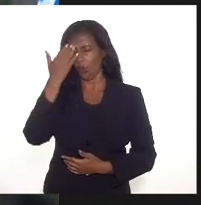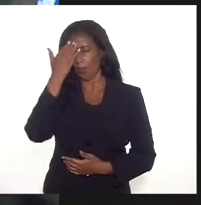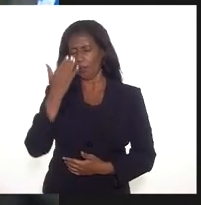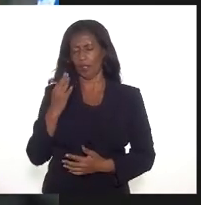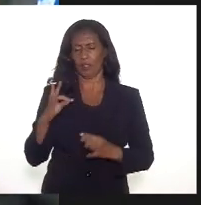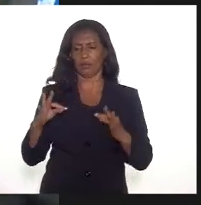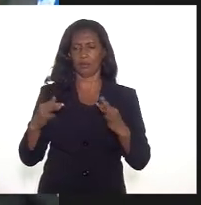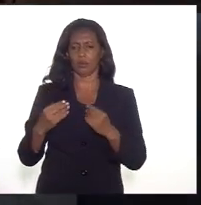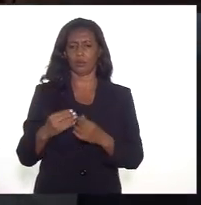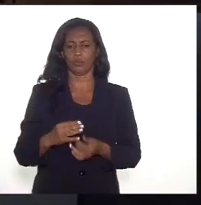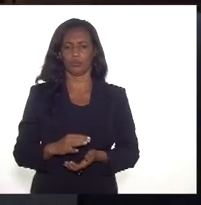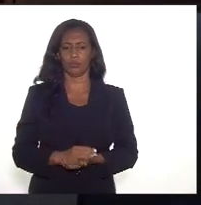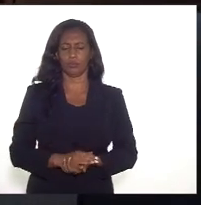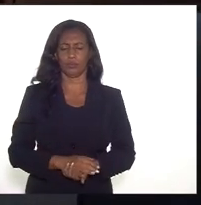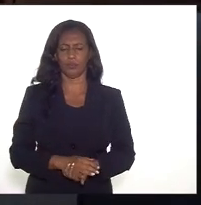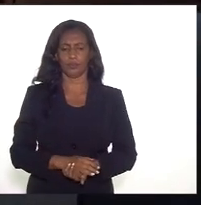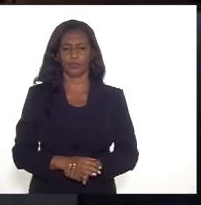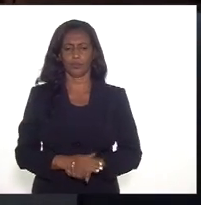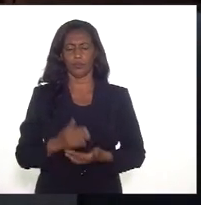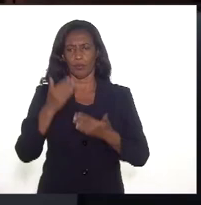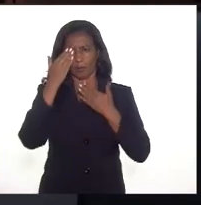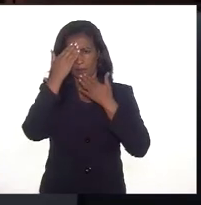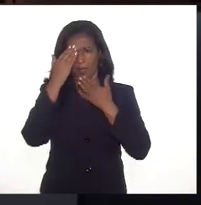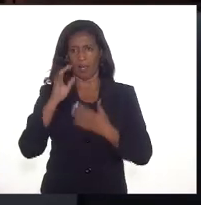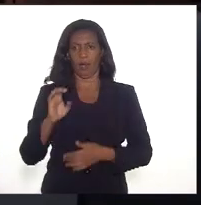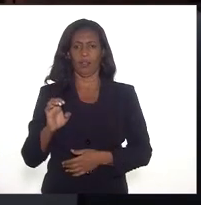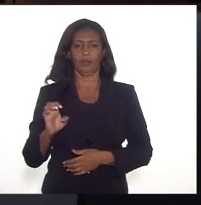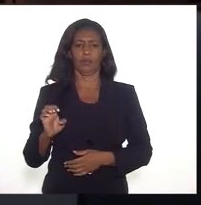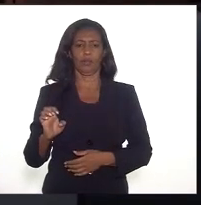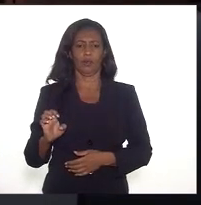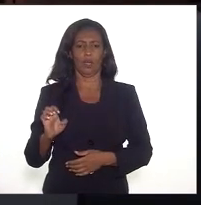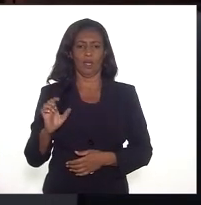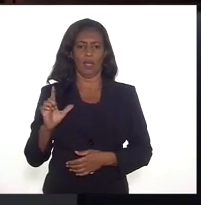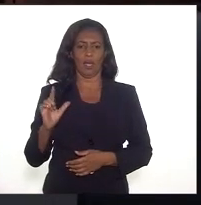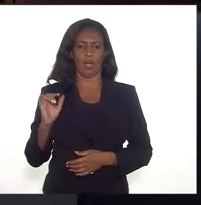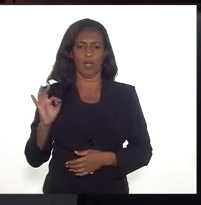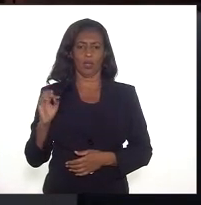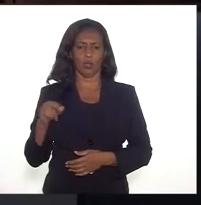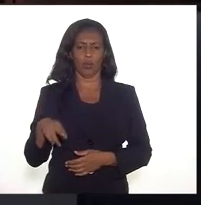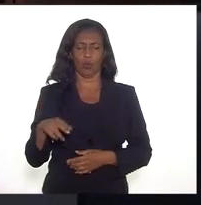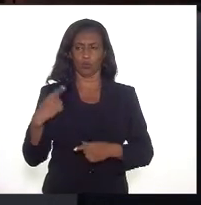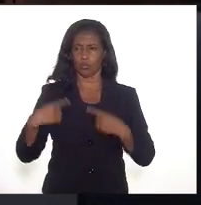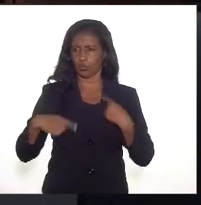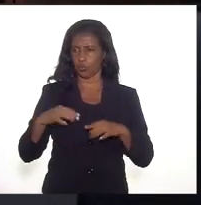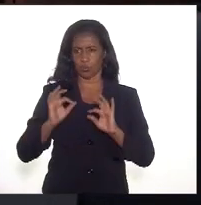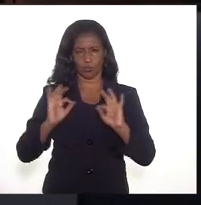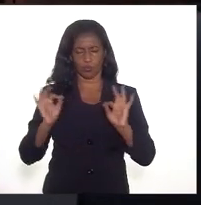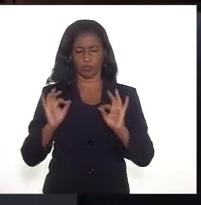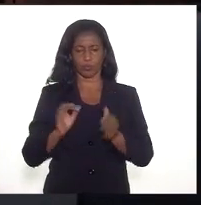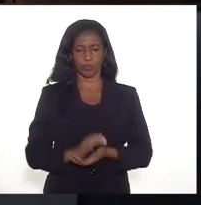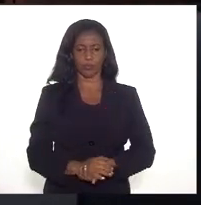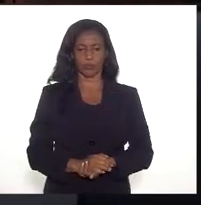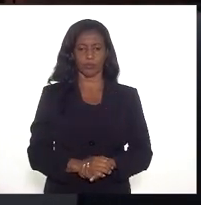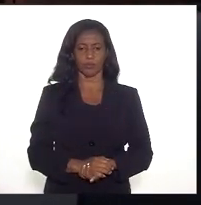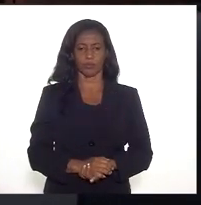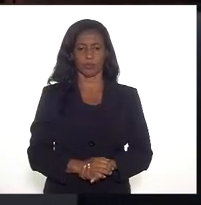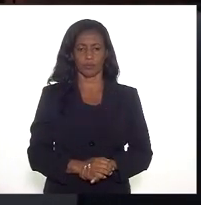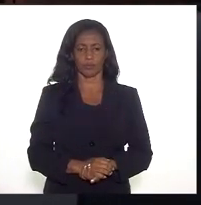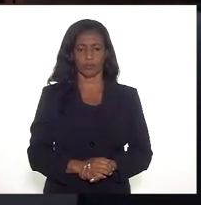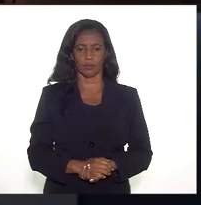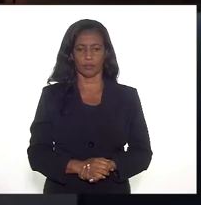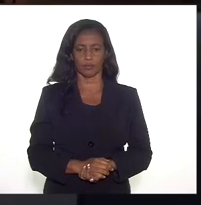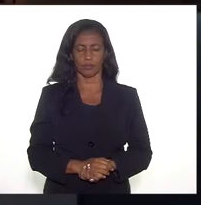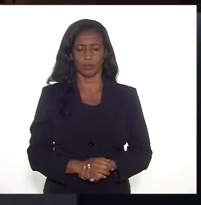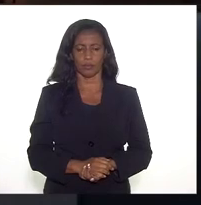todos. Obrigado, Wellington. Ainda em discussão, não havendo quem queira discutir, a presente proposta